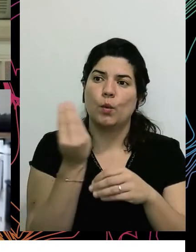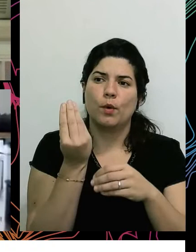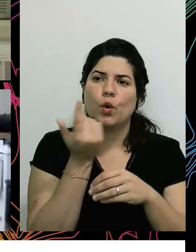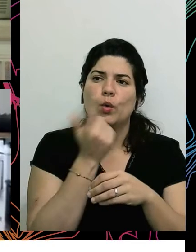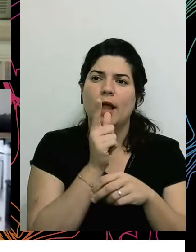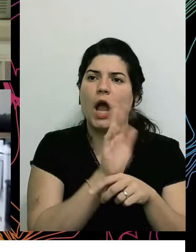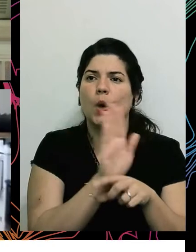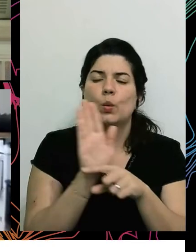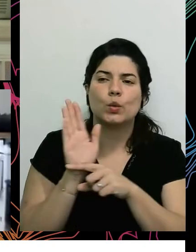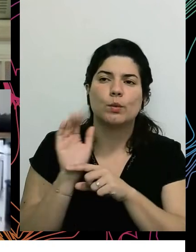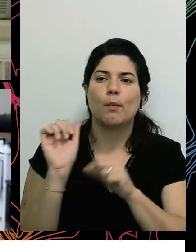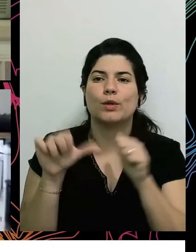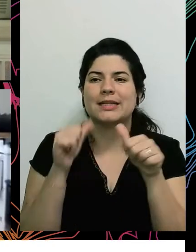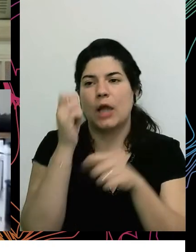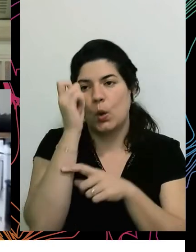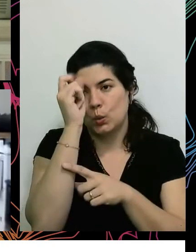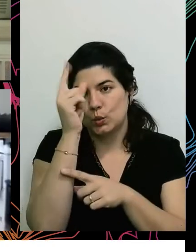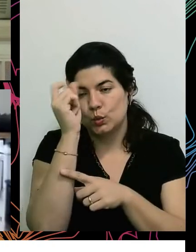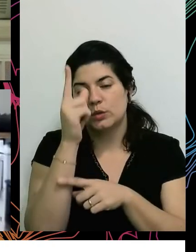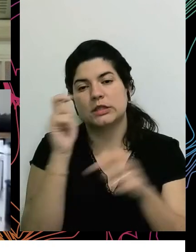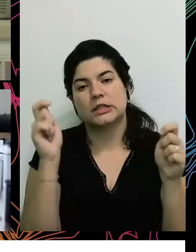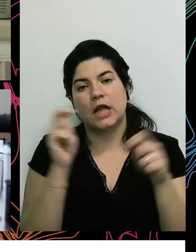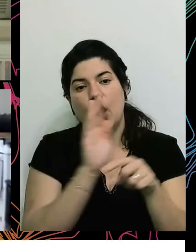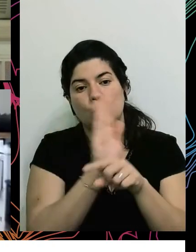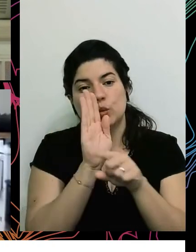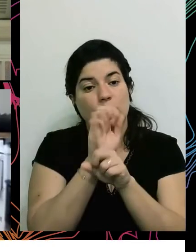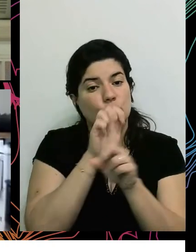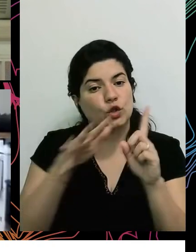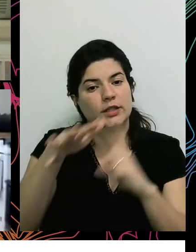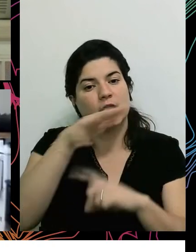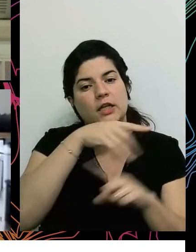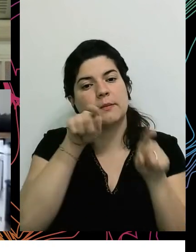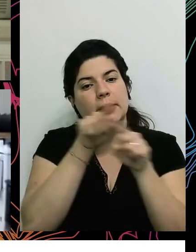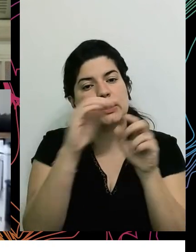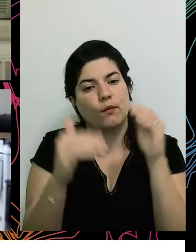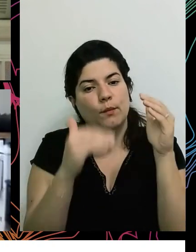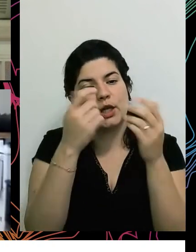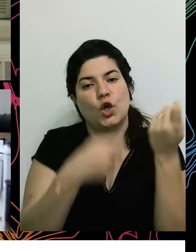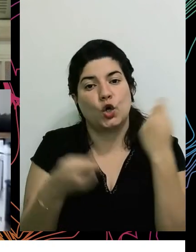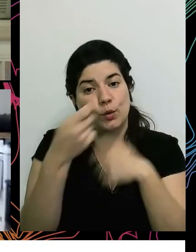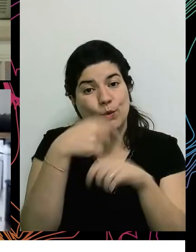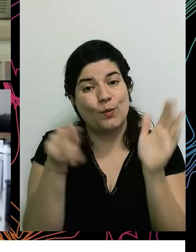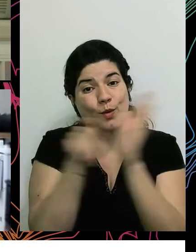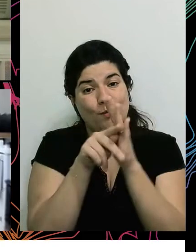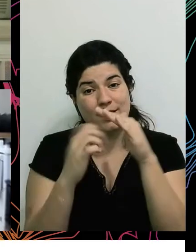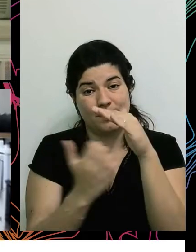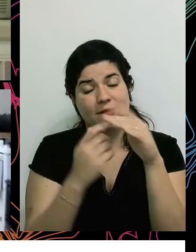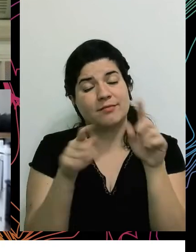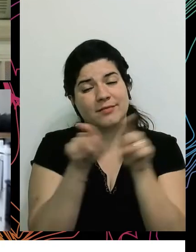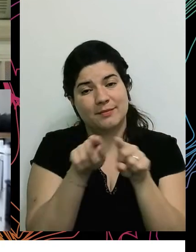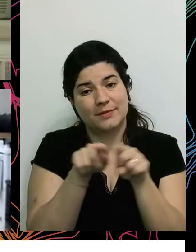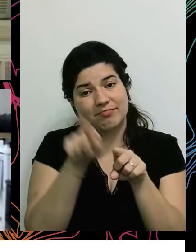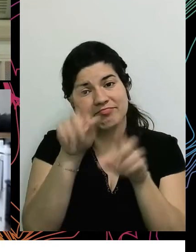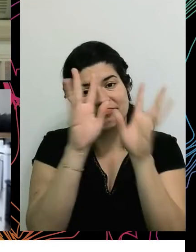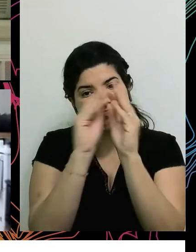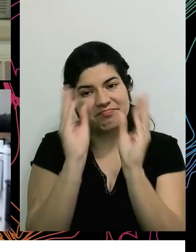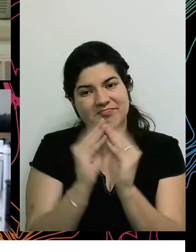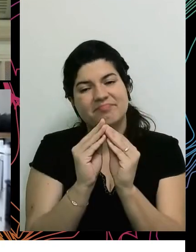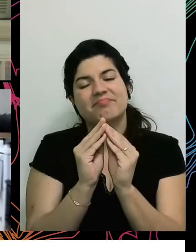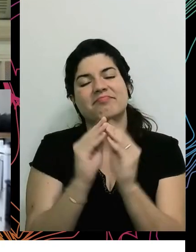enfim, agregando valor à sociedade, também ao desenvolvimento econômico da própria empresa, e trazer suas considerações finais, por